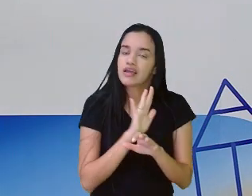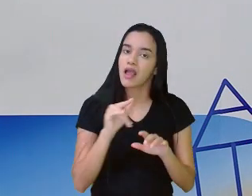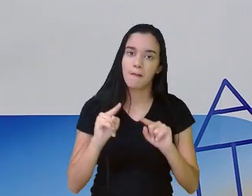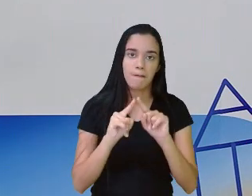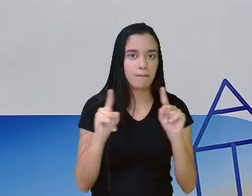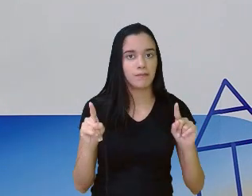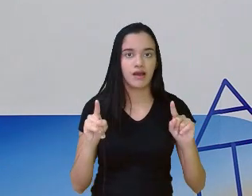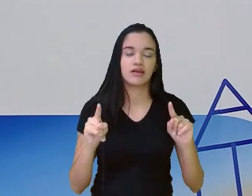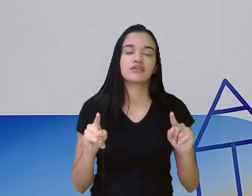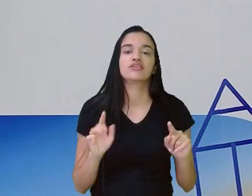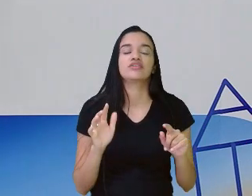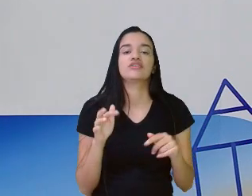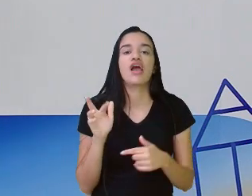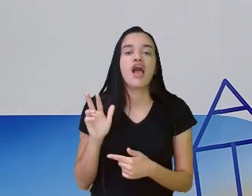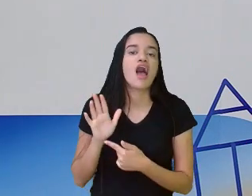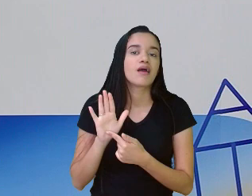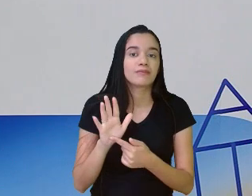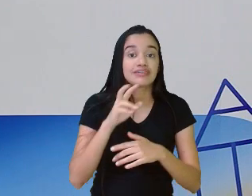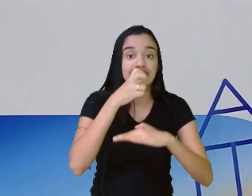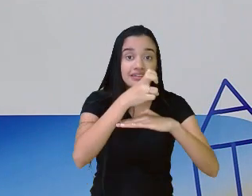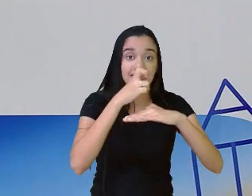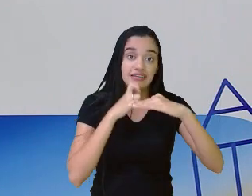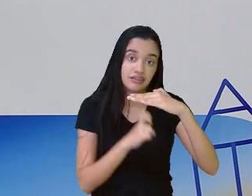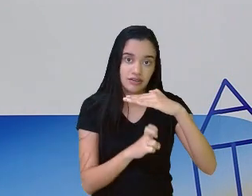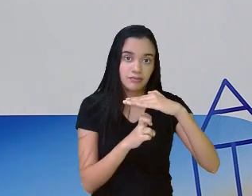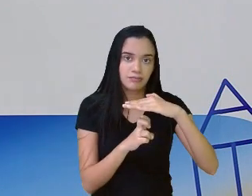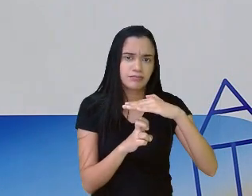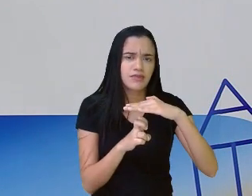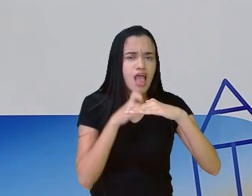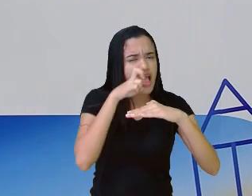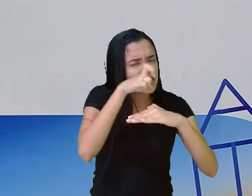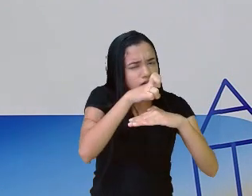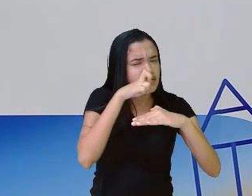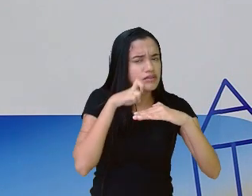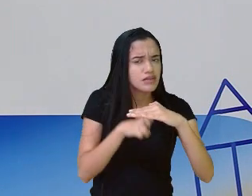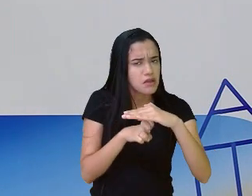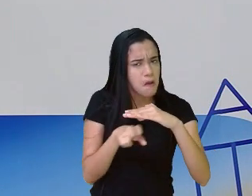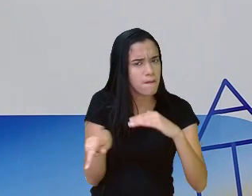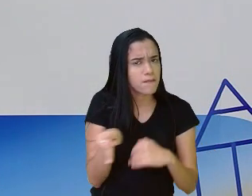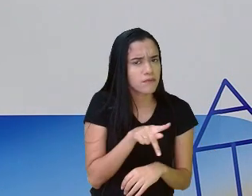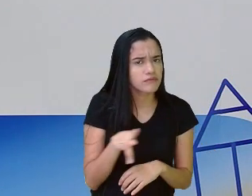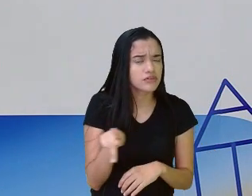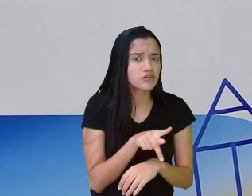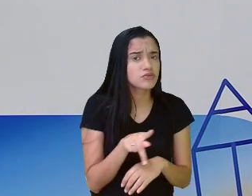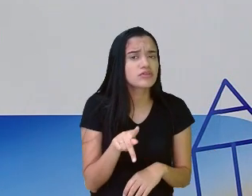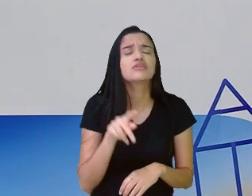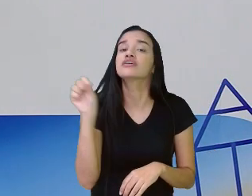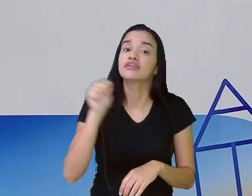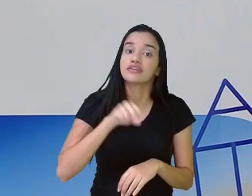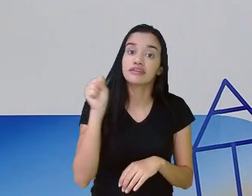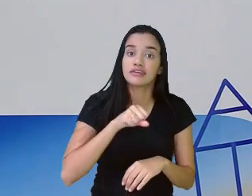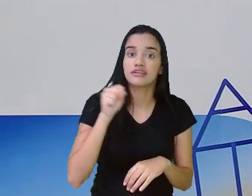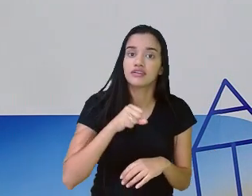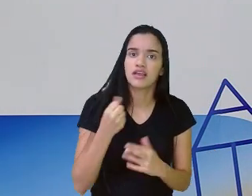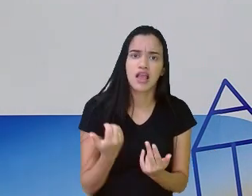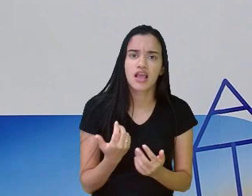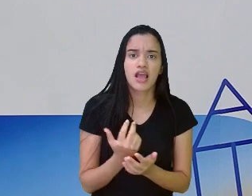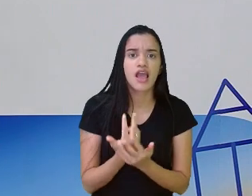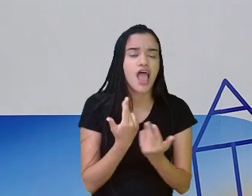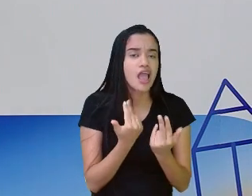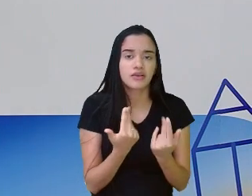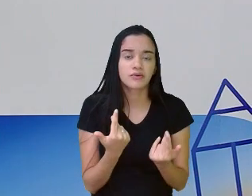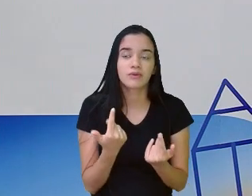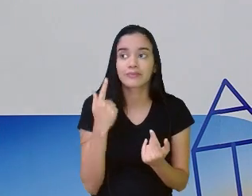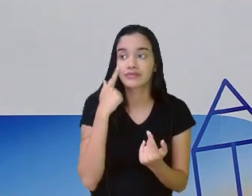a representação seria 5 quintos. 5 quintos, professora? É, que é a mesma coisa do